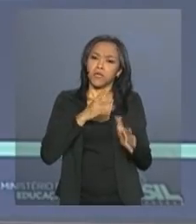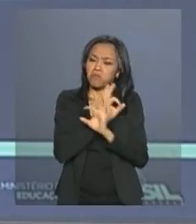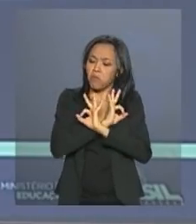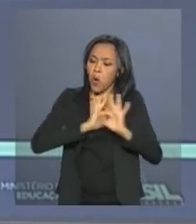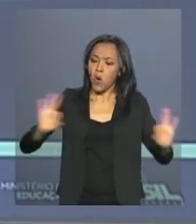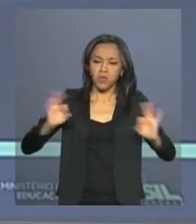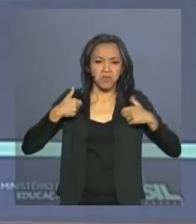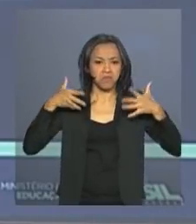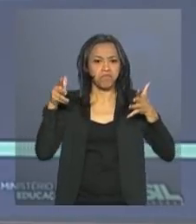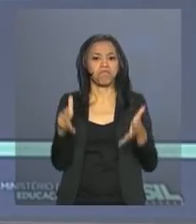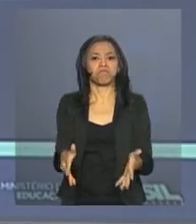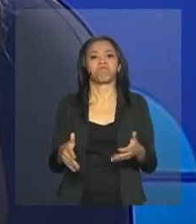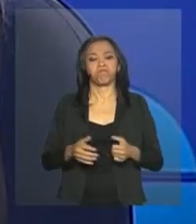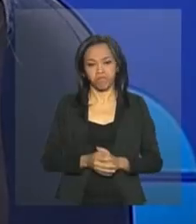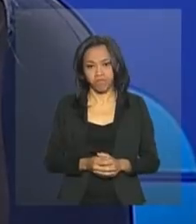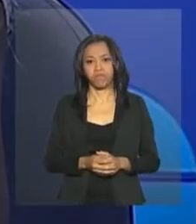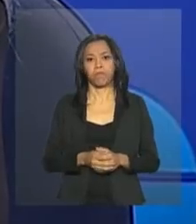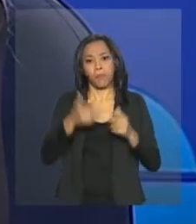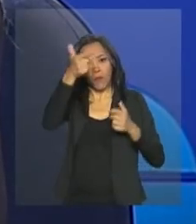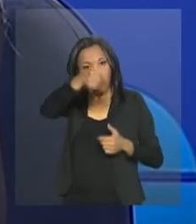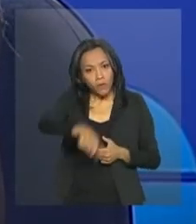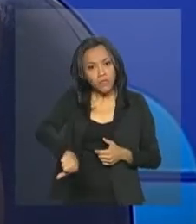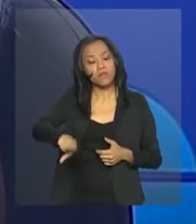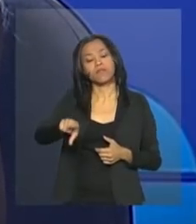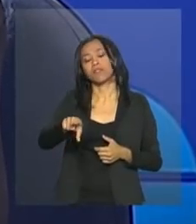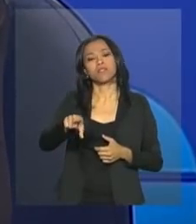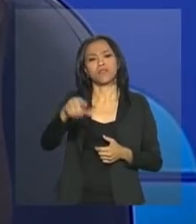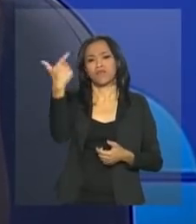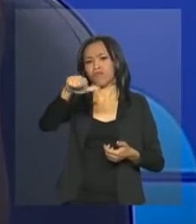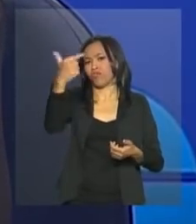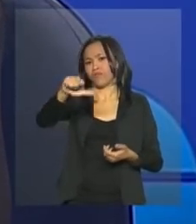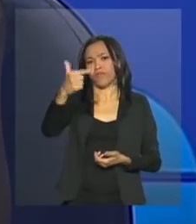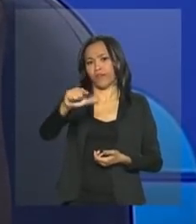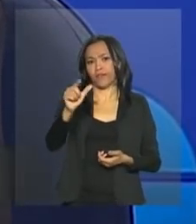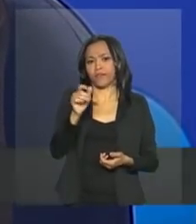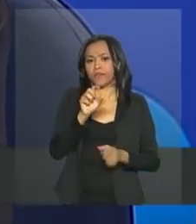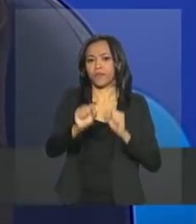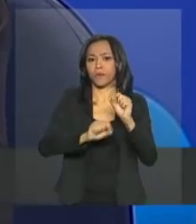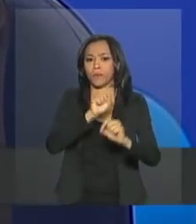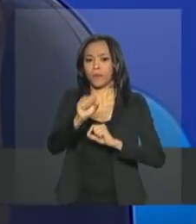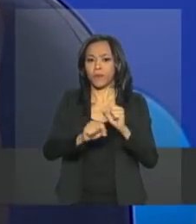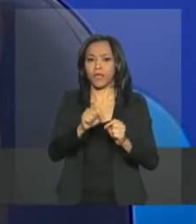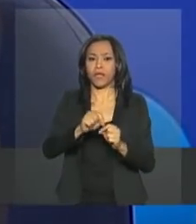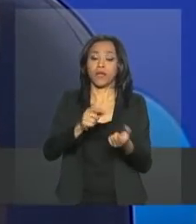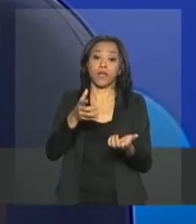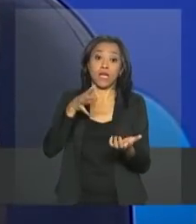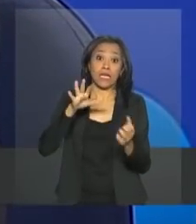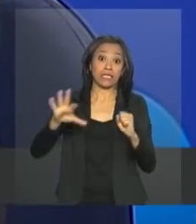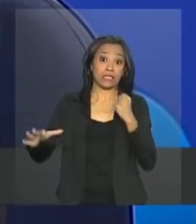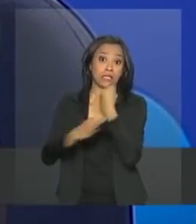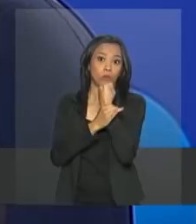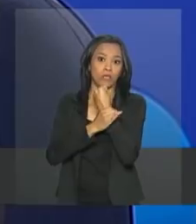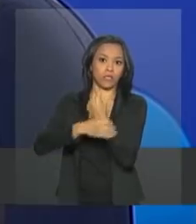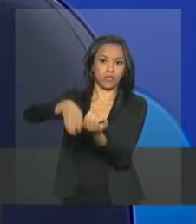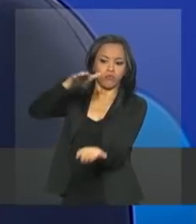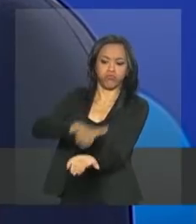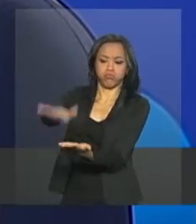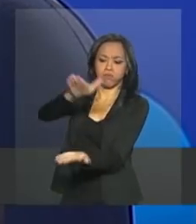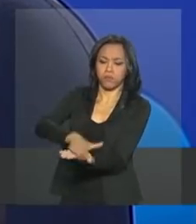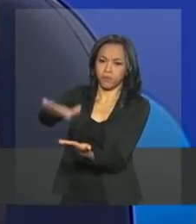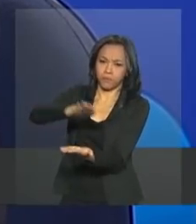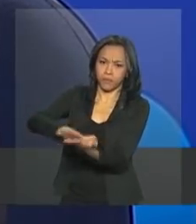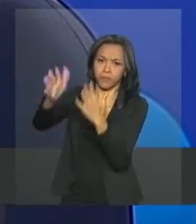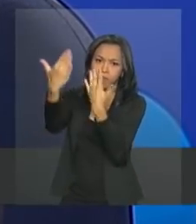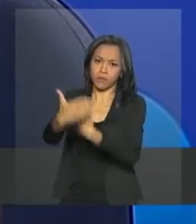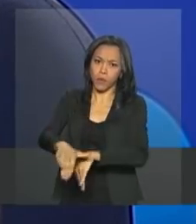e aqui lamentavelmente mais uma vez não se registrou o papel da nossa gráfica de segurança máxima rr donnelly